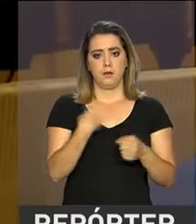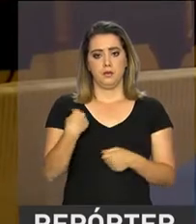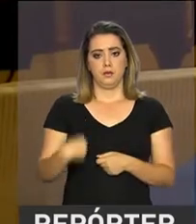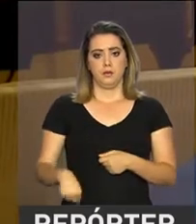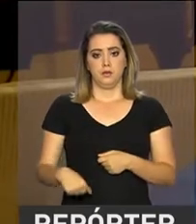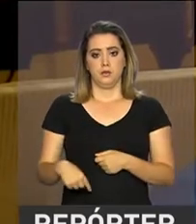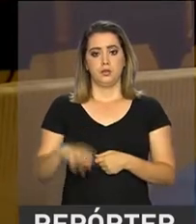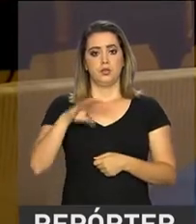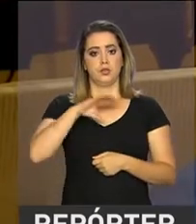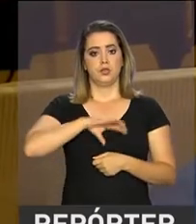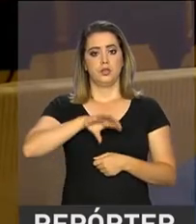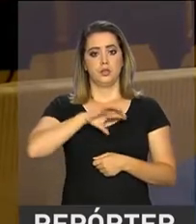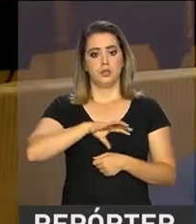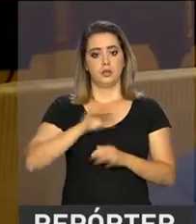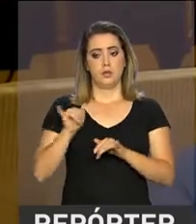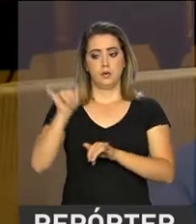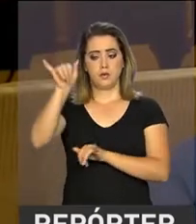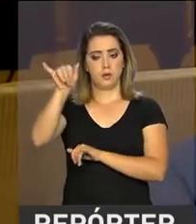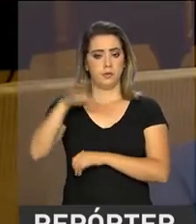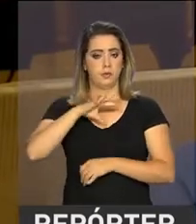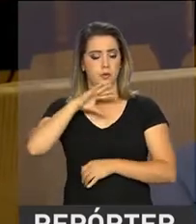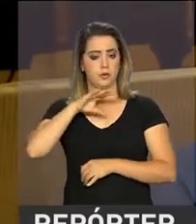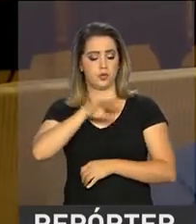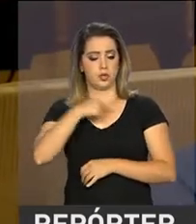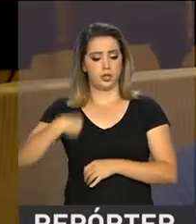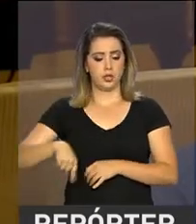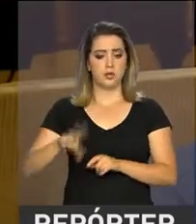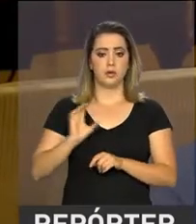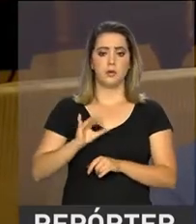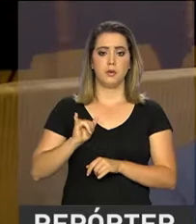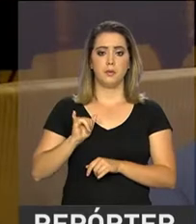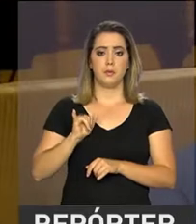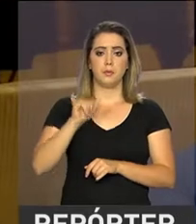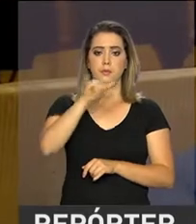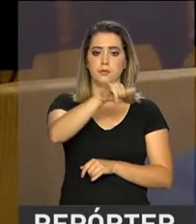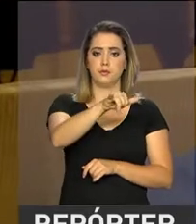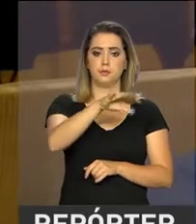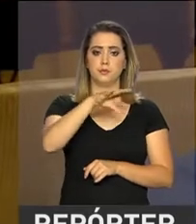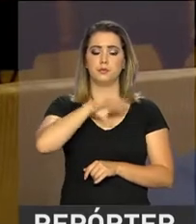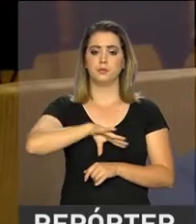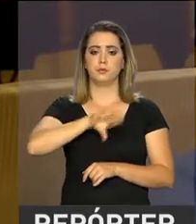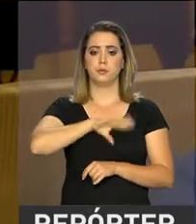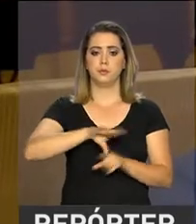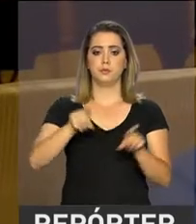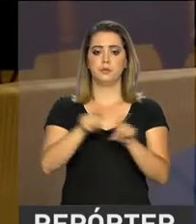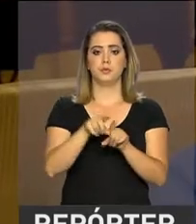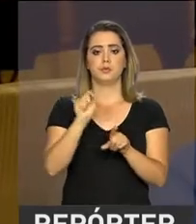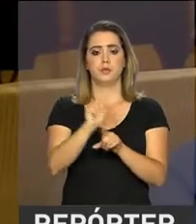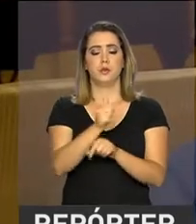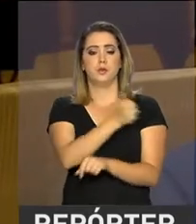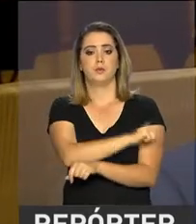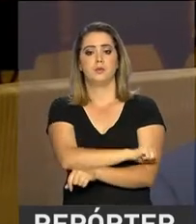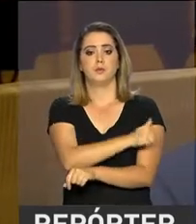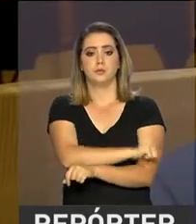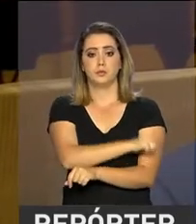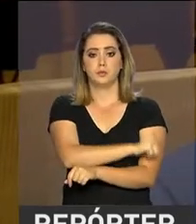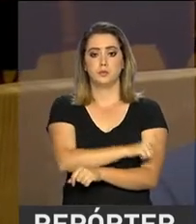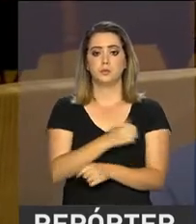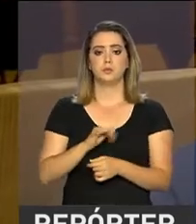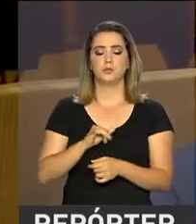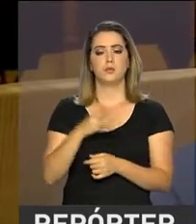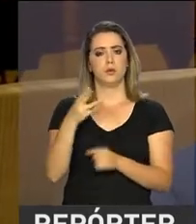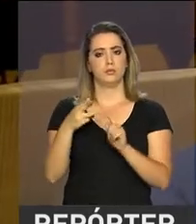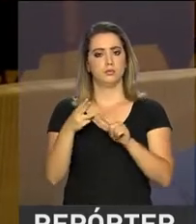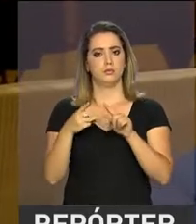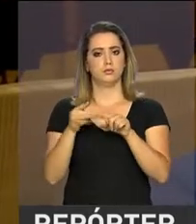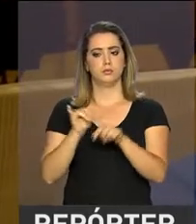portugal portugal brasil e querem também entrar em participação no aeroporto galeão então estão aguardando